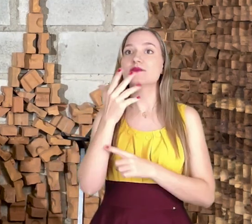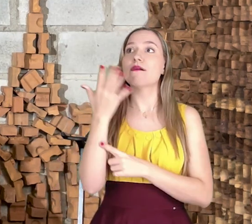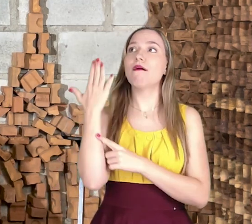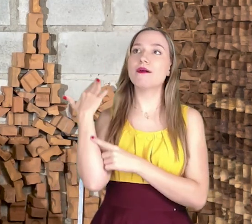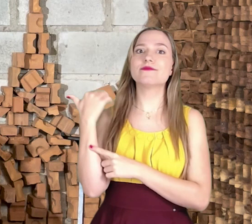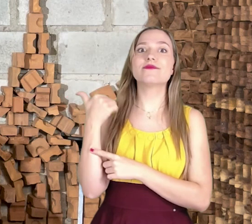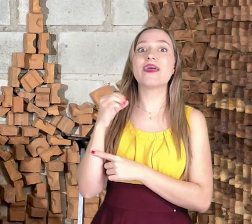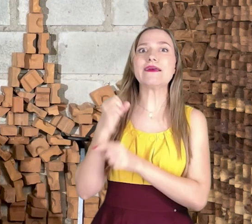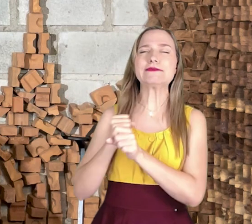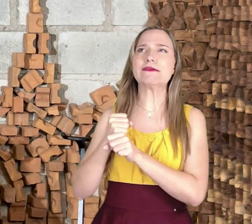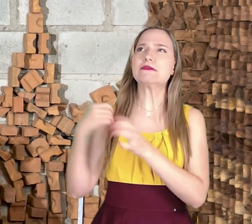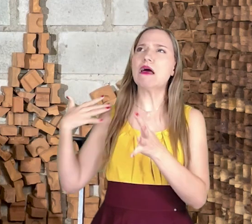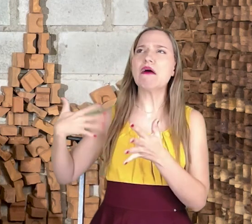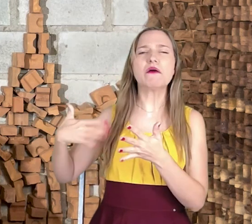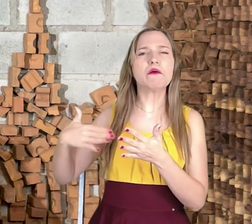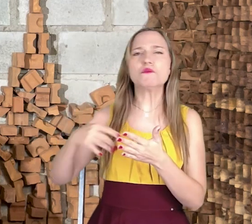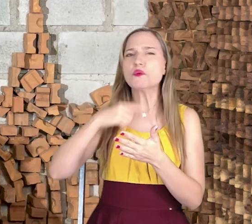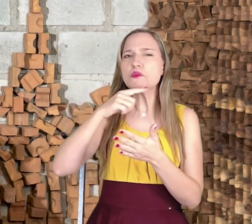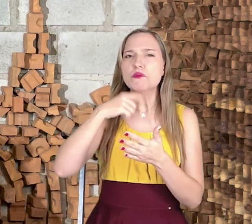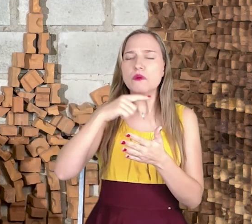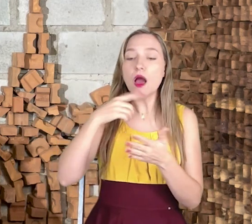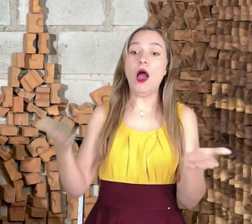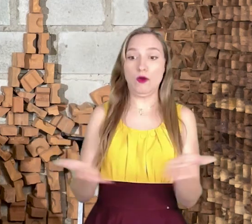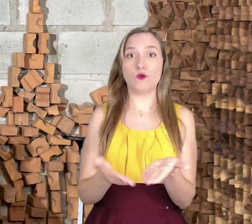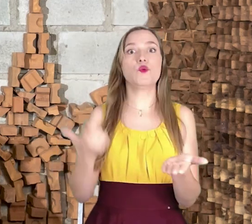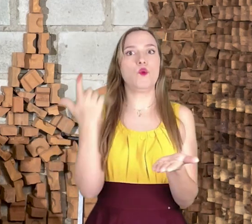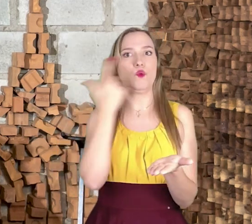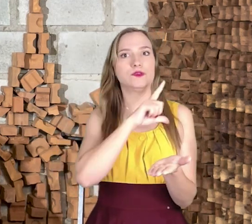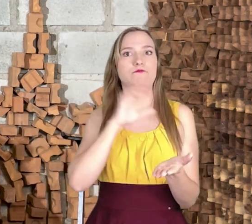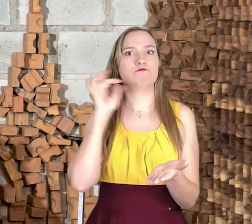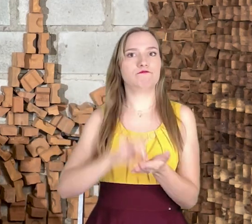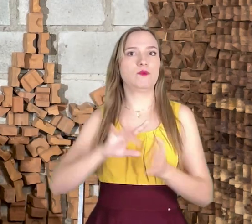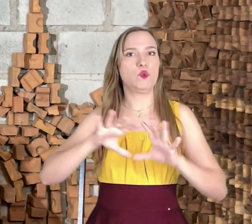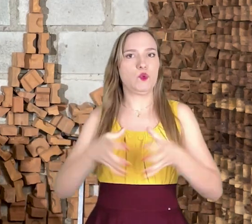fazer. E além de compor, tanto de várias